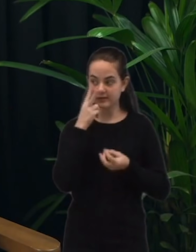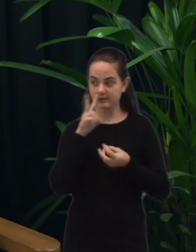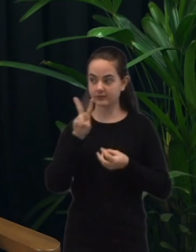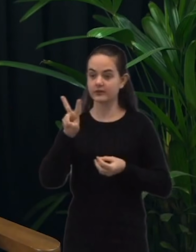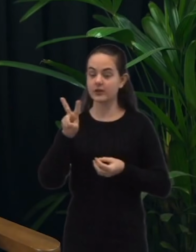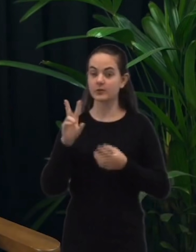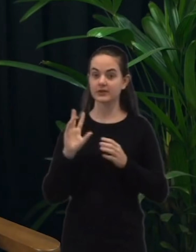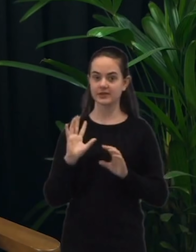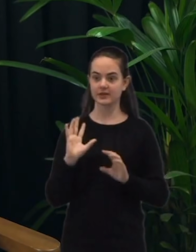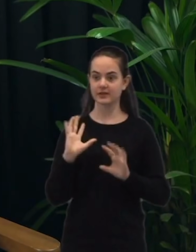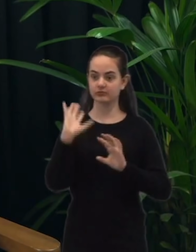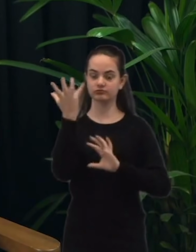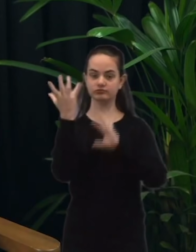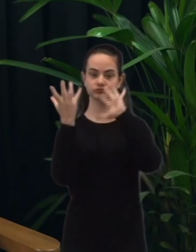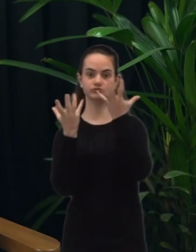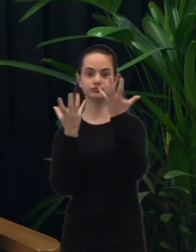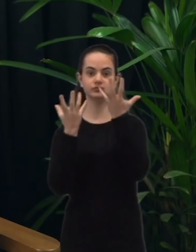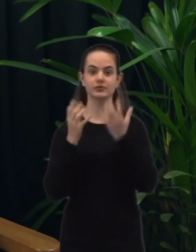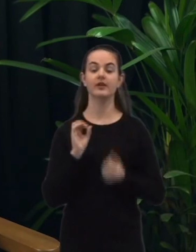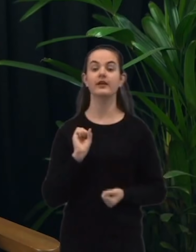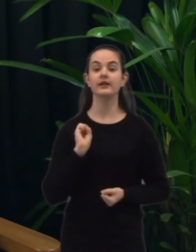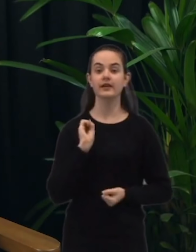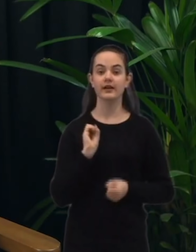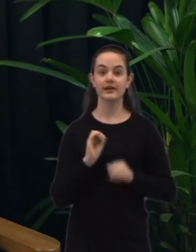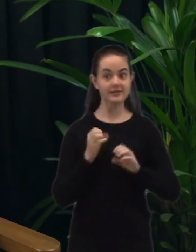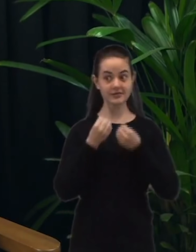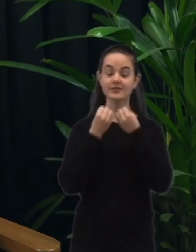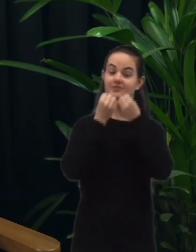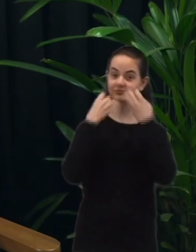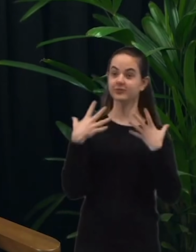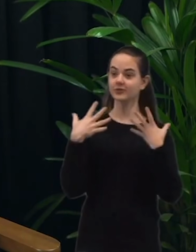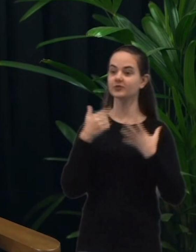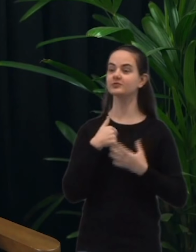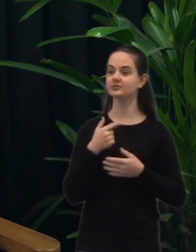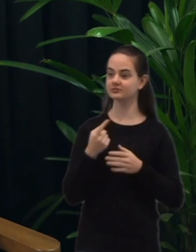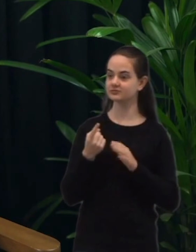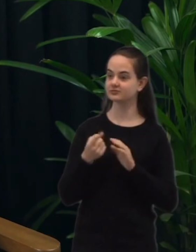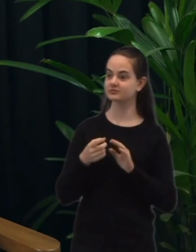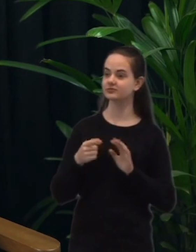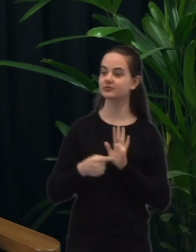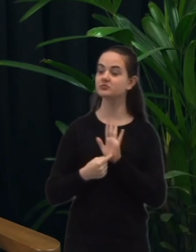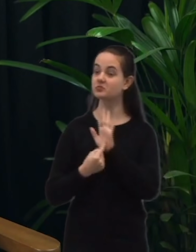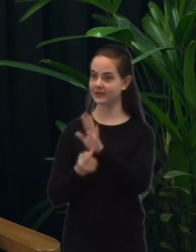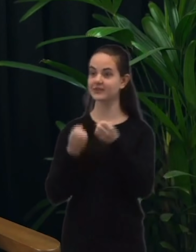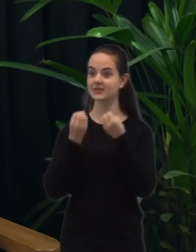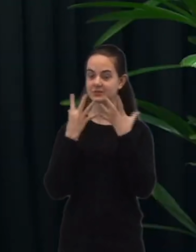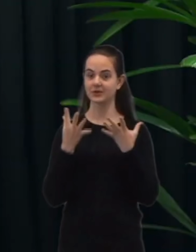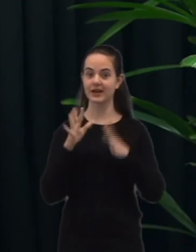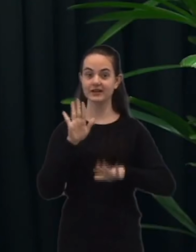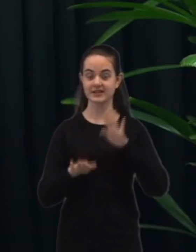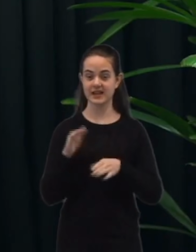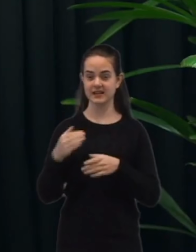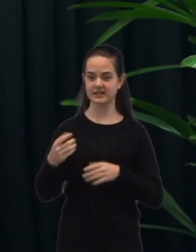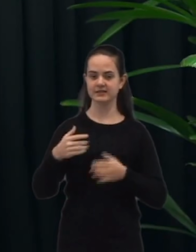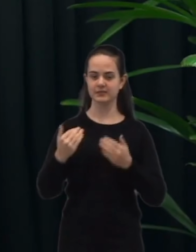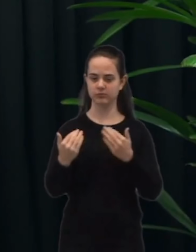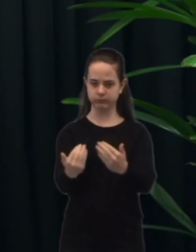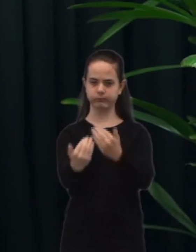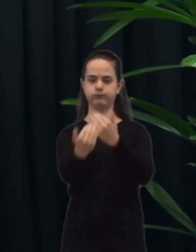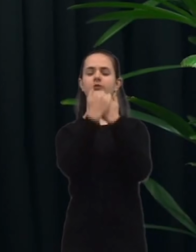nós convivemos bem com uma pessoa, nossas reações são boas. Mas e quando nós não convivemos tão bem? Quando